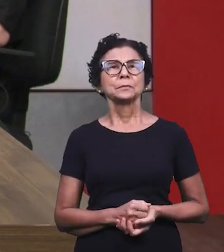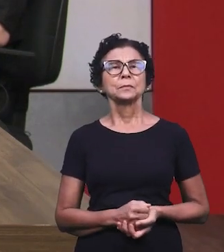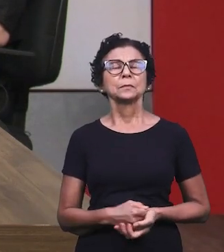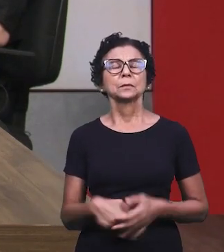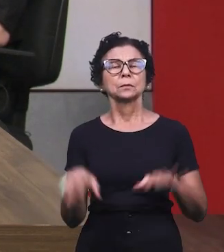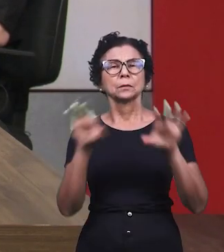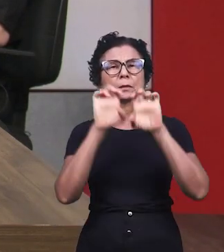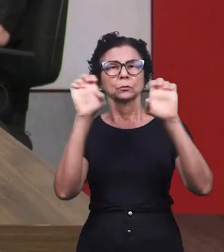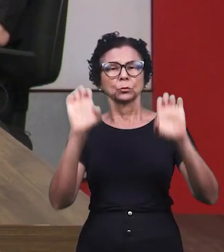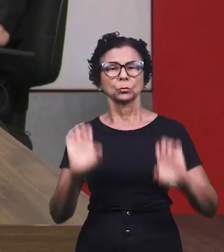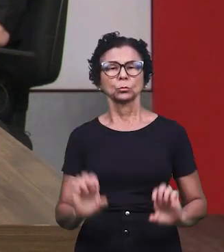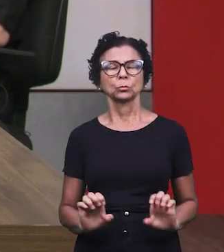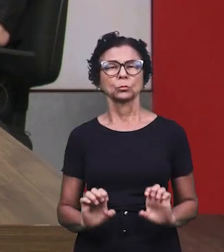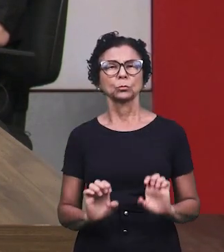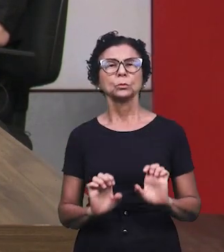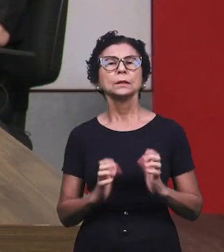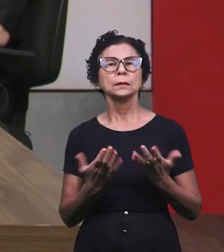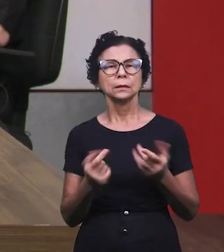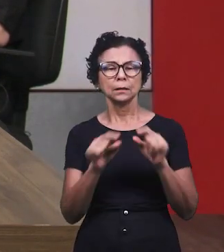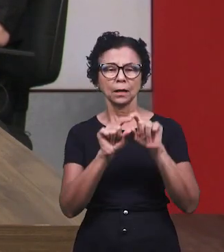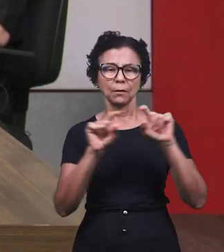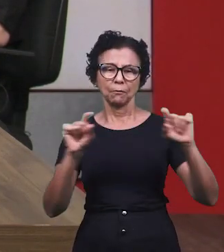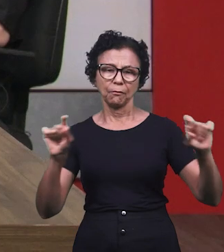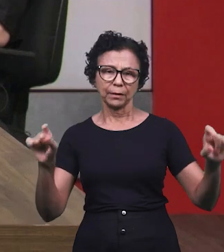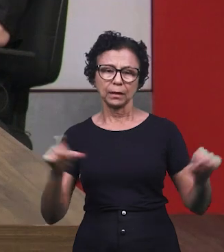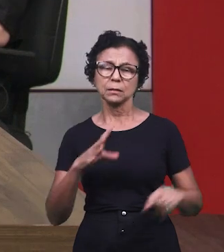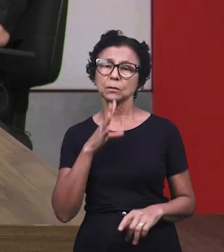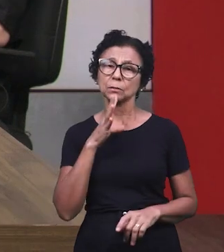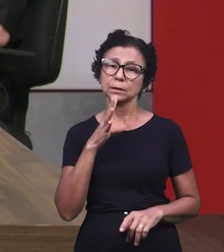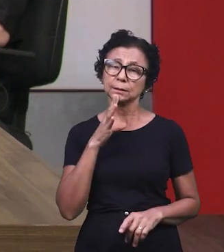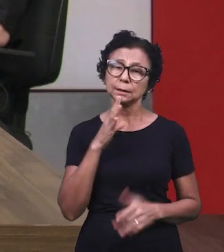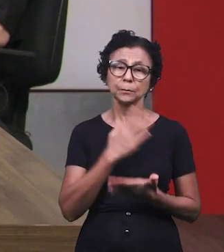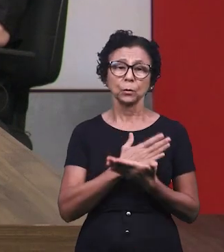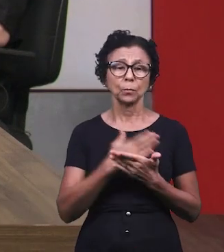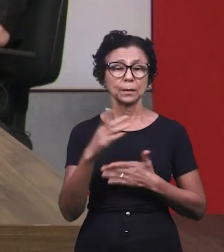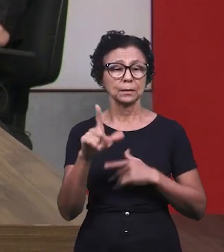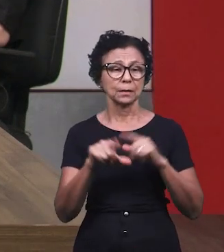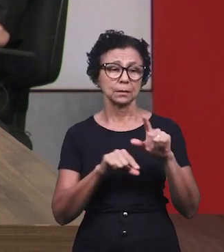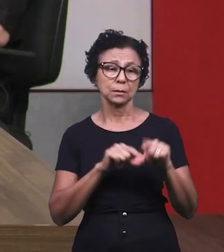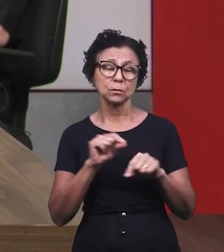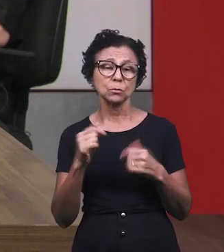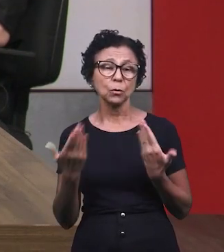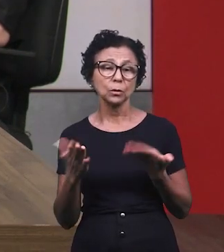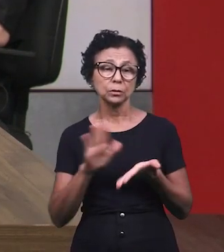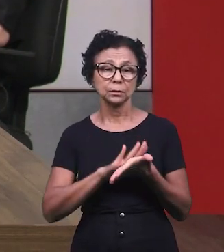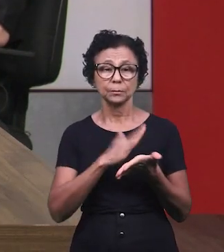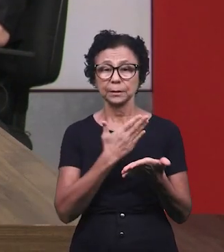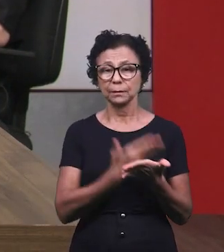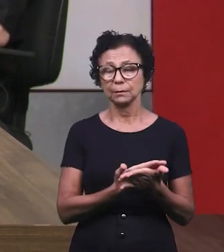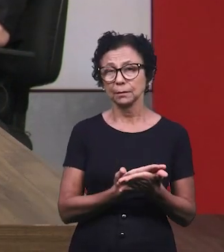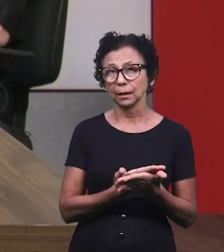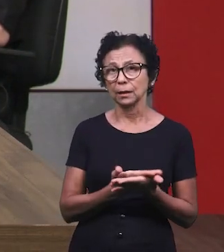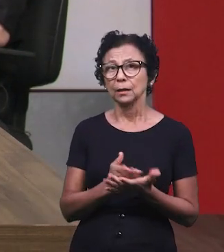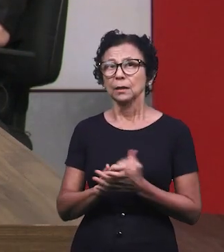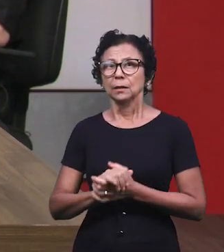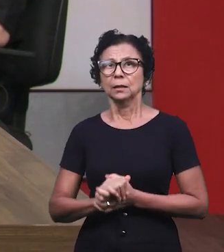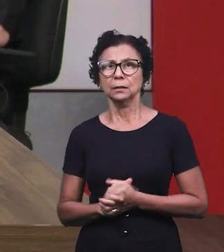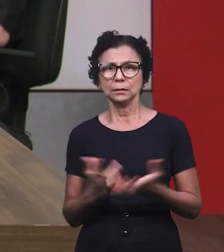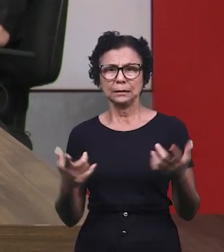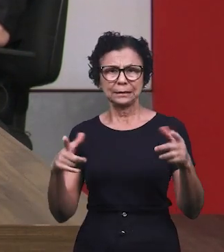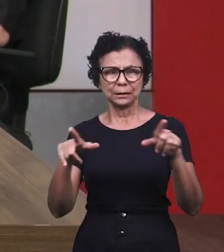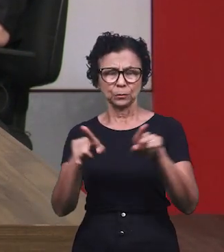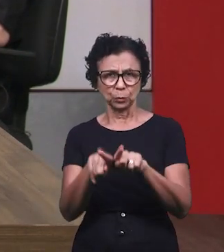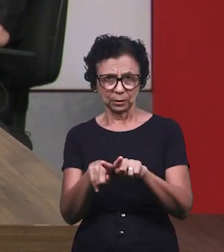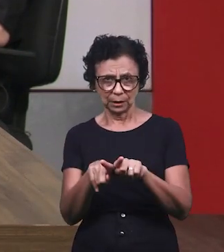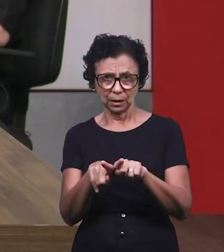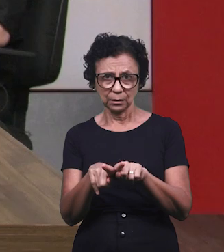fazer nossas escolhas. Senão, se a gente já começa simultaneamente, a gente começa a atropelar e faz isso, joga sinal para tudo quanto é